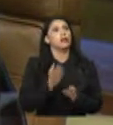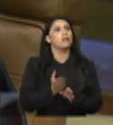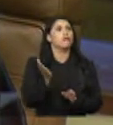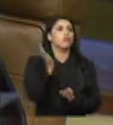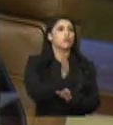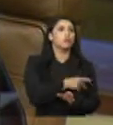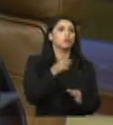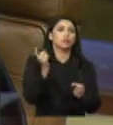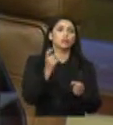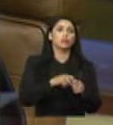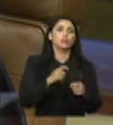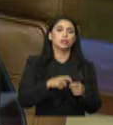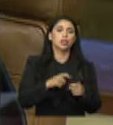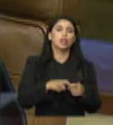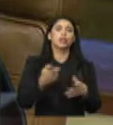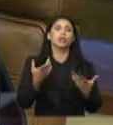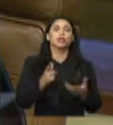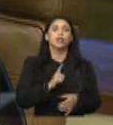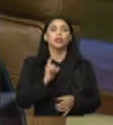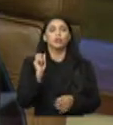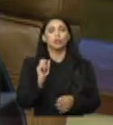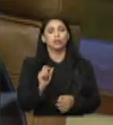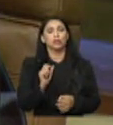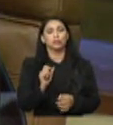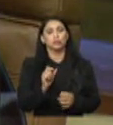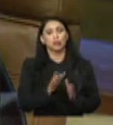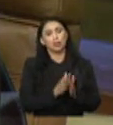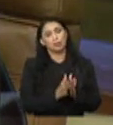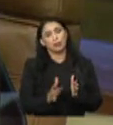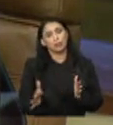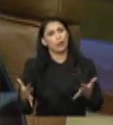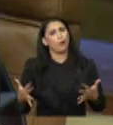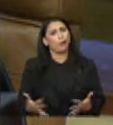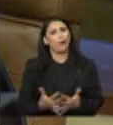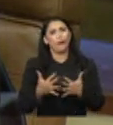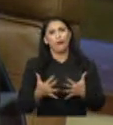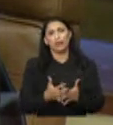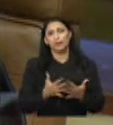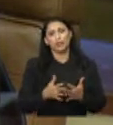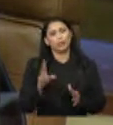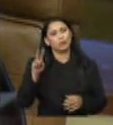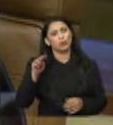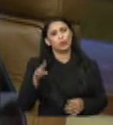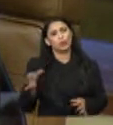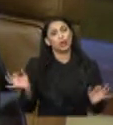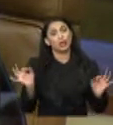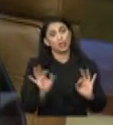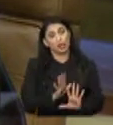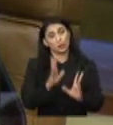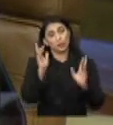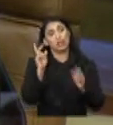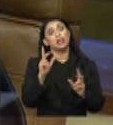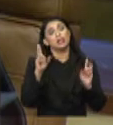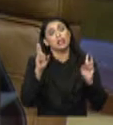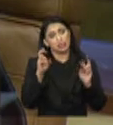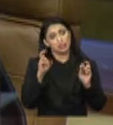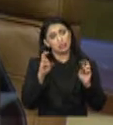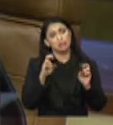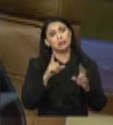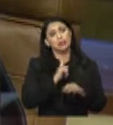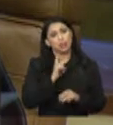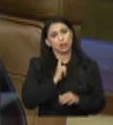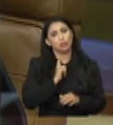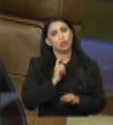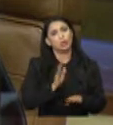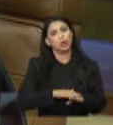questionado sob pena de se instaurar em intermináveis conflitos essa doutrina portanto cumpra